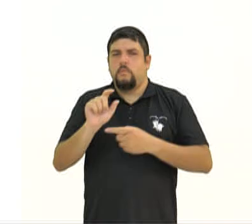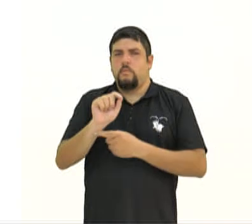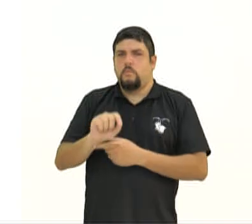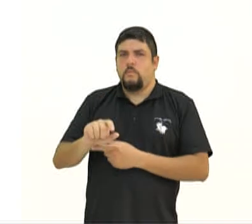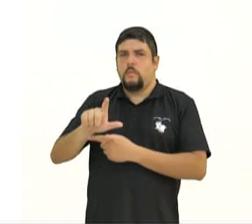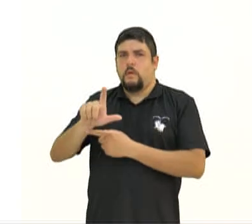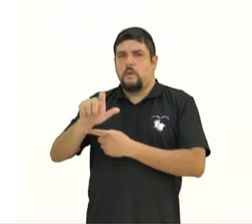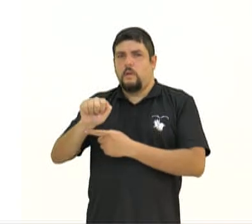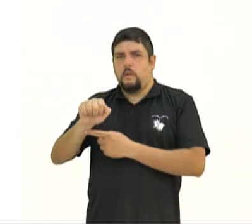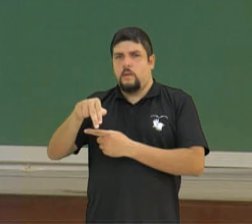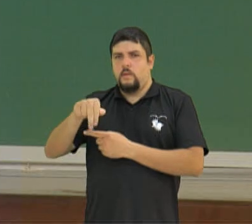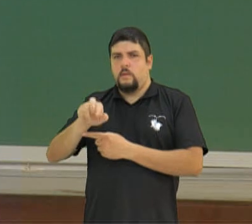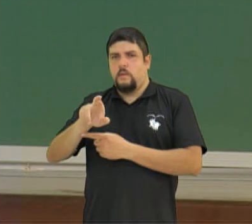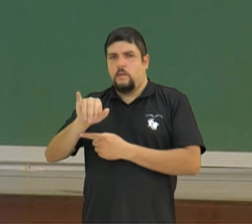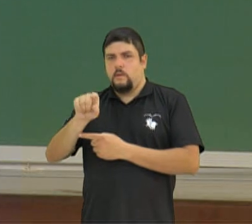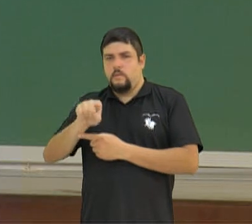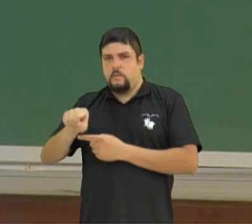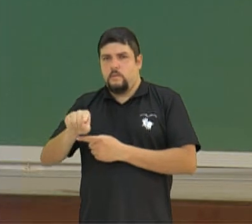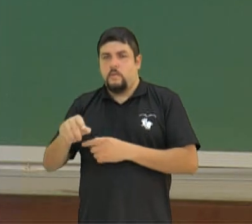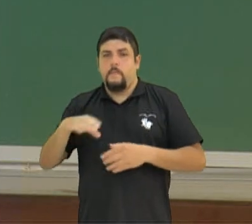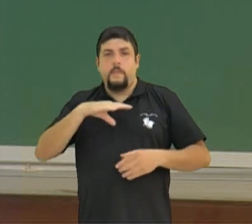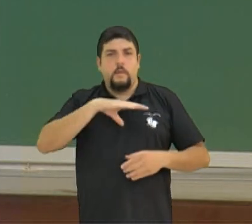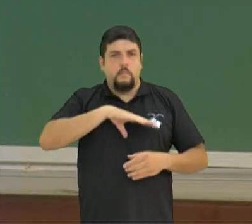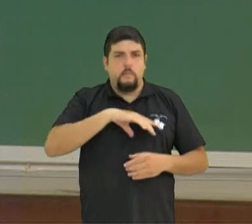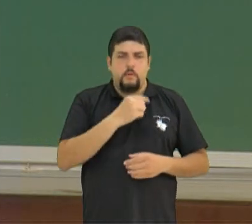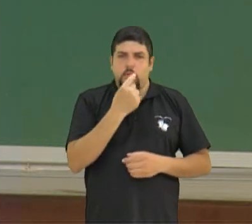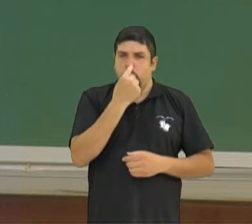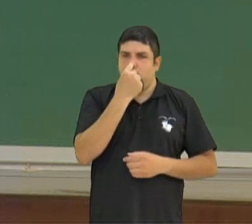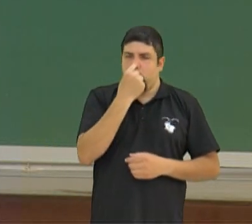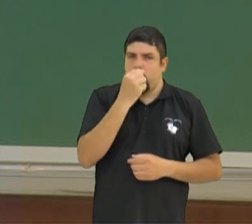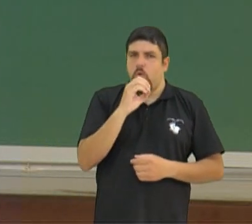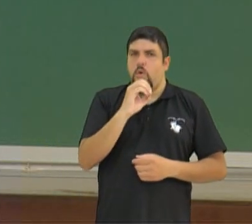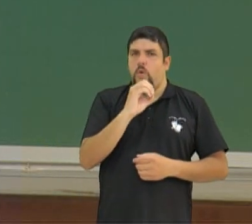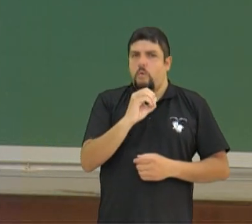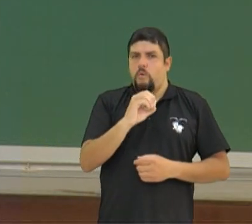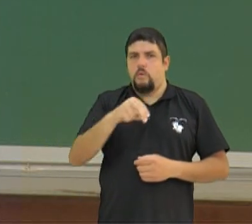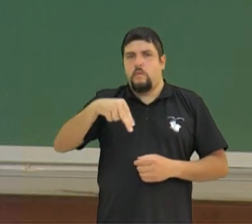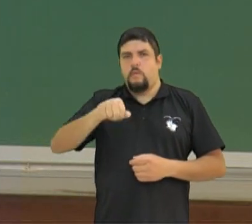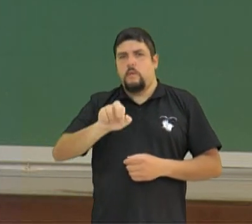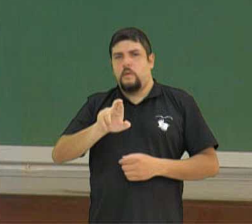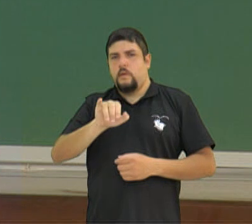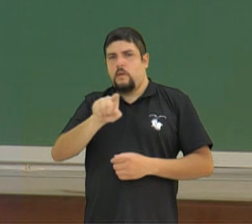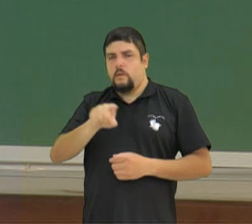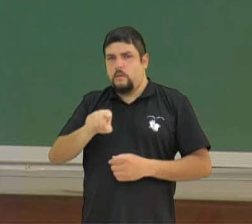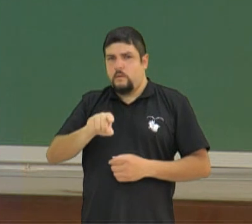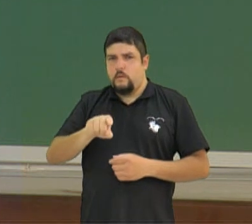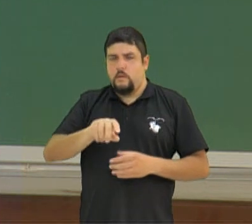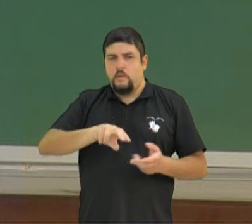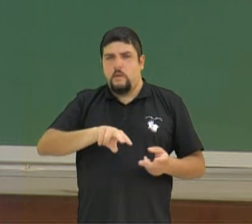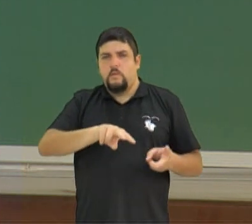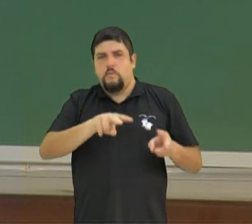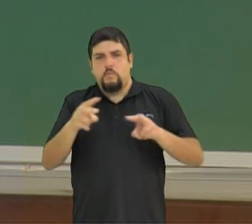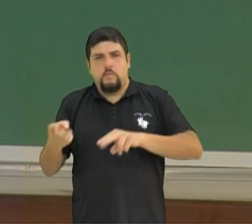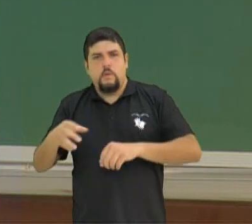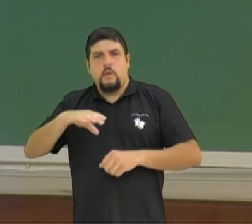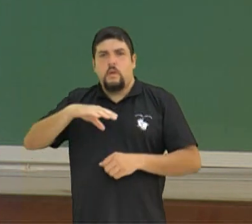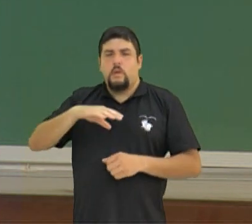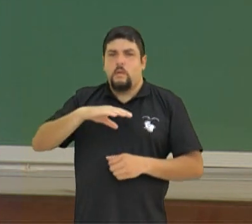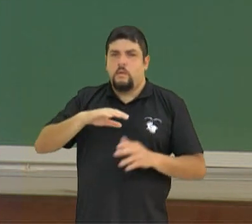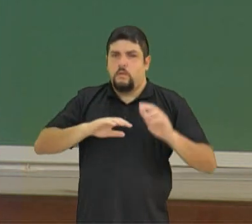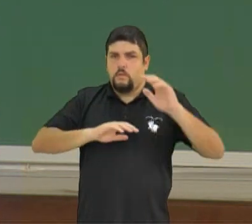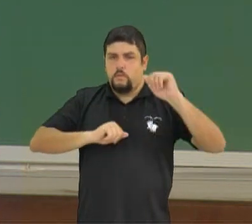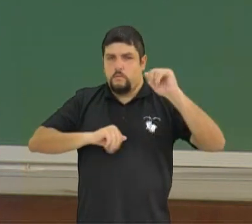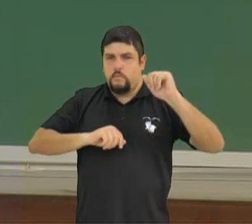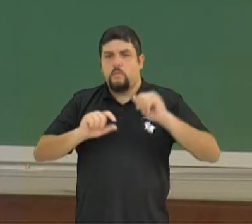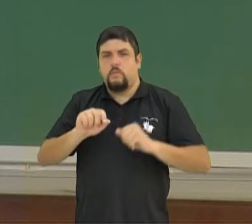língua portuguesa, o nariz, um substantivo masculino, uma palavra masculina. Em espanhol, la nariz, uma palavra